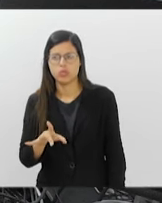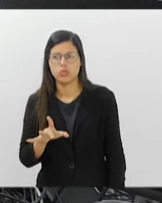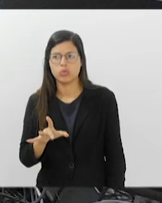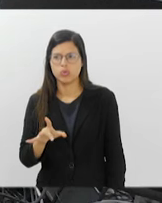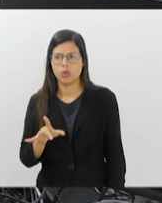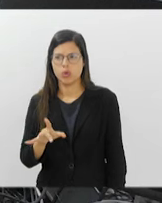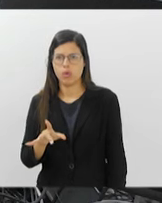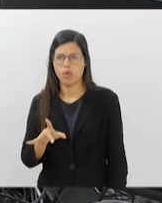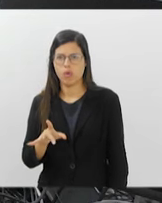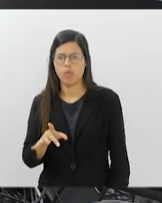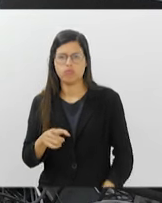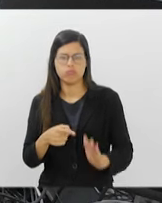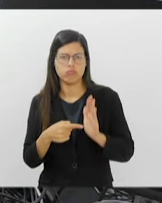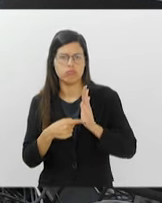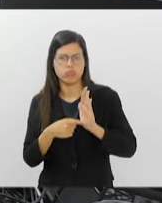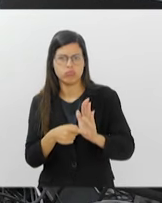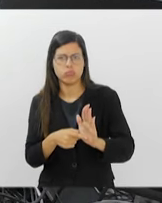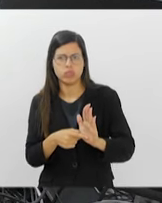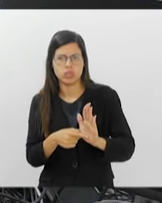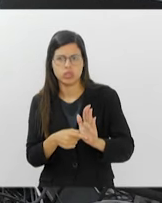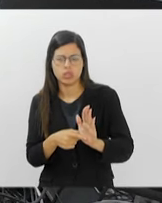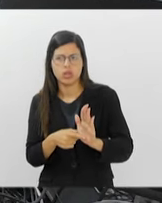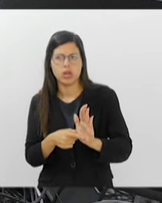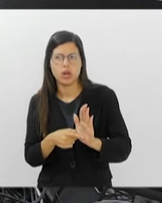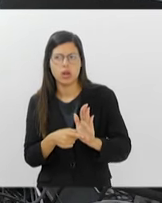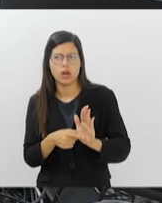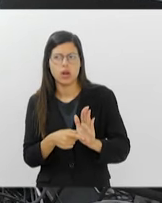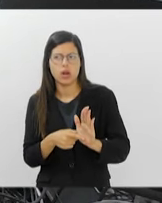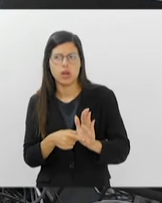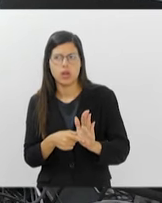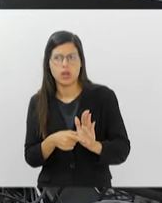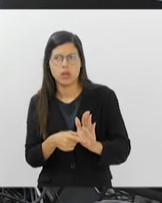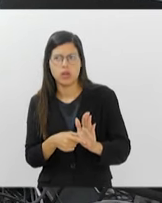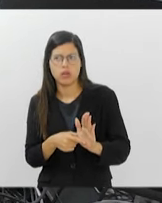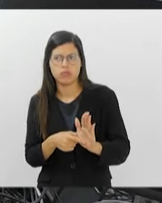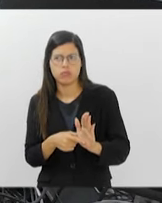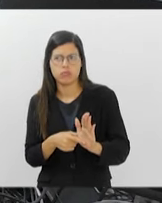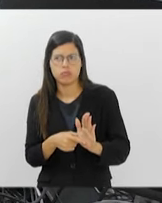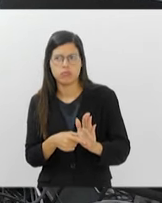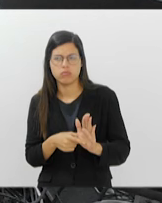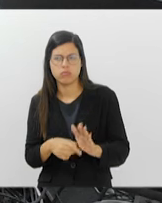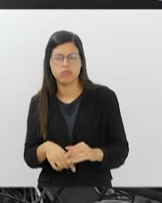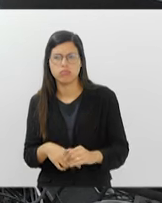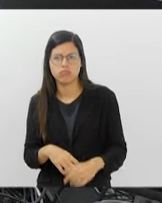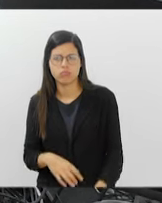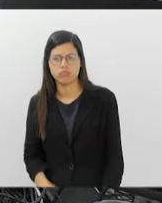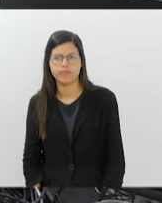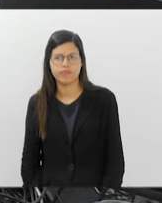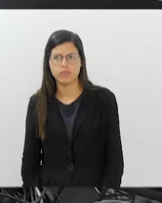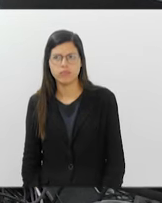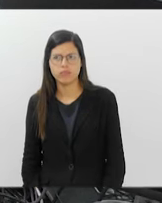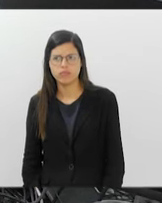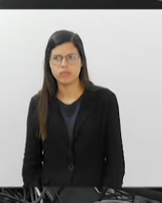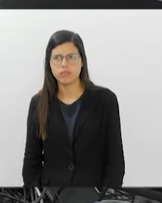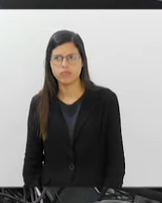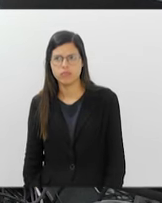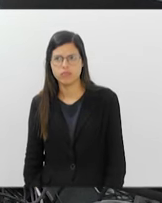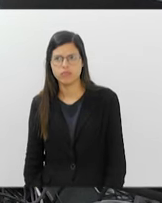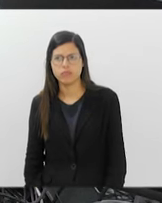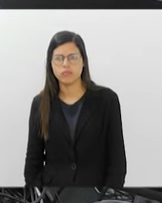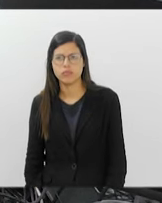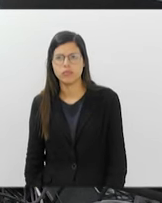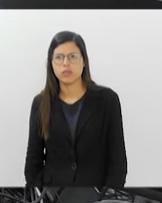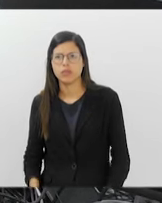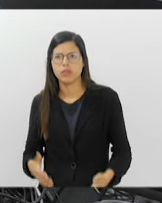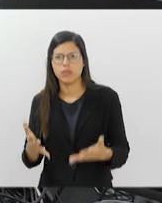a trazer aqui ao conhecimento desse último expediente entendeu Presidente Ok Presidente a cada secretário